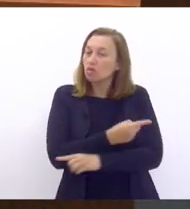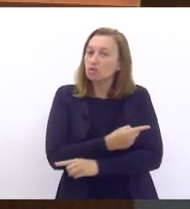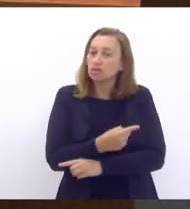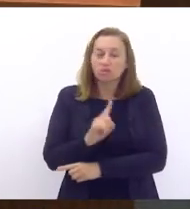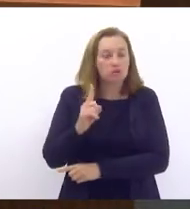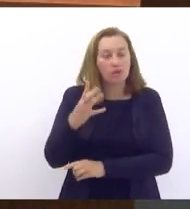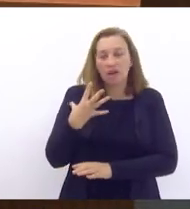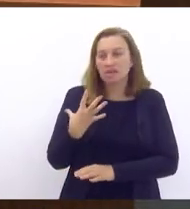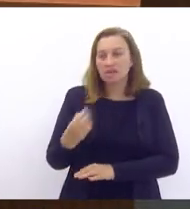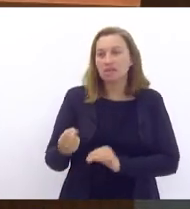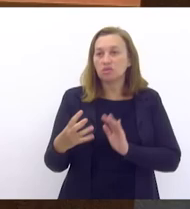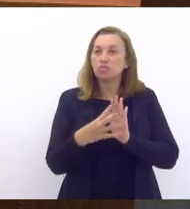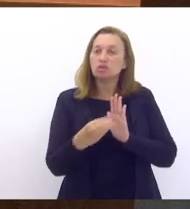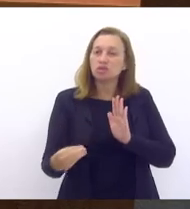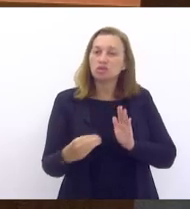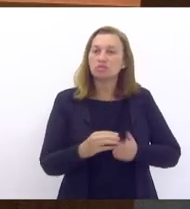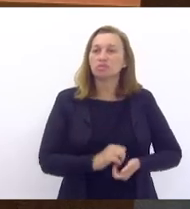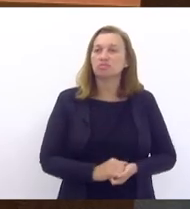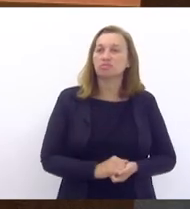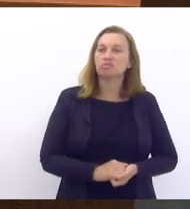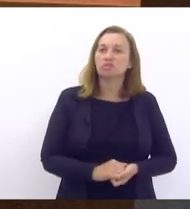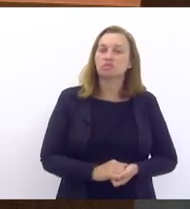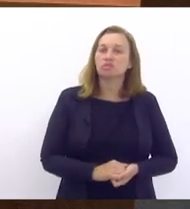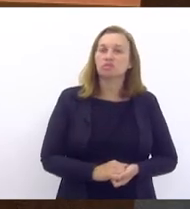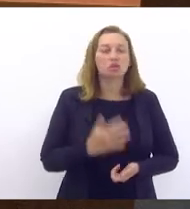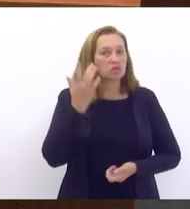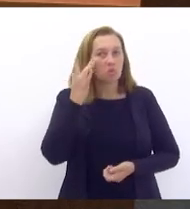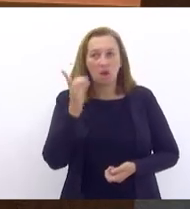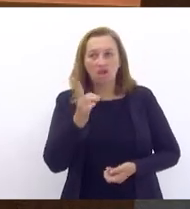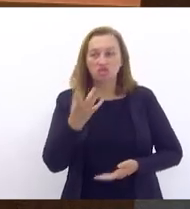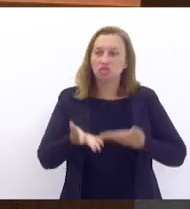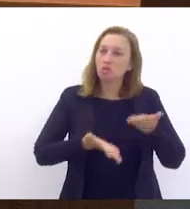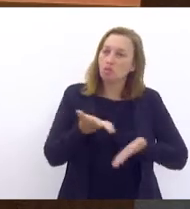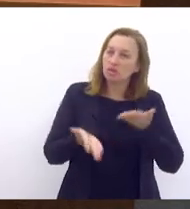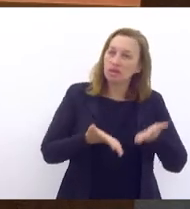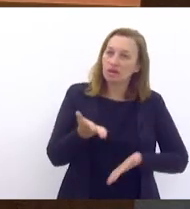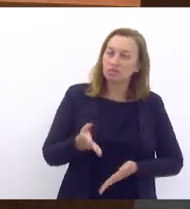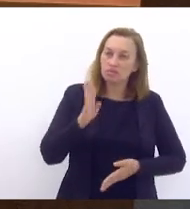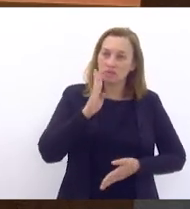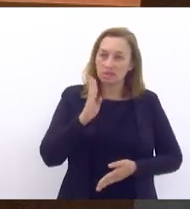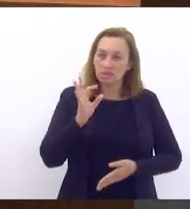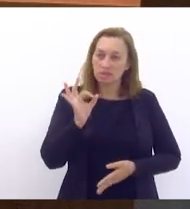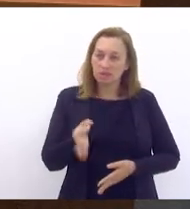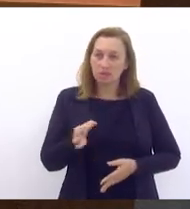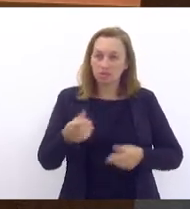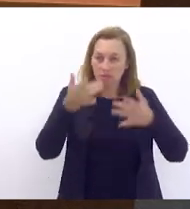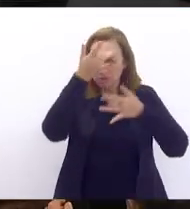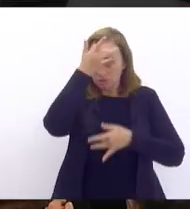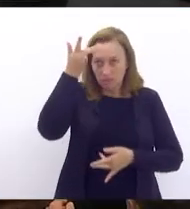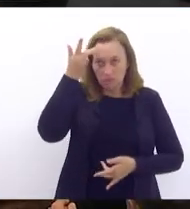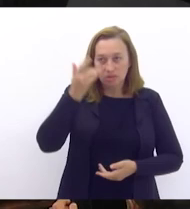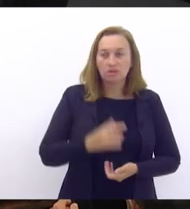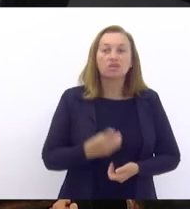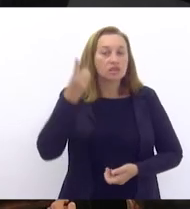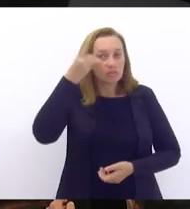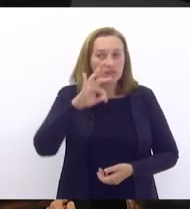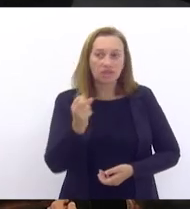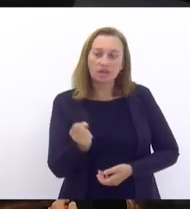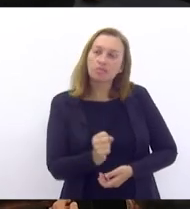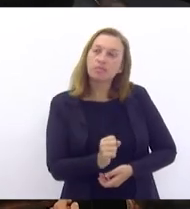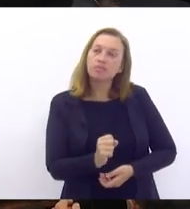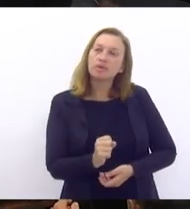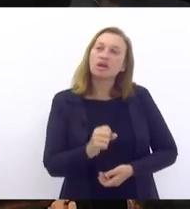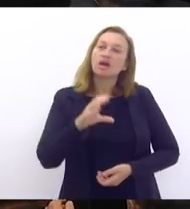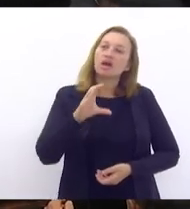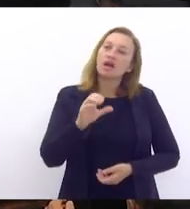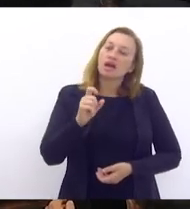modelo que eu não considero ser um modelo de cuidado na saúde mental. Deputada Carla Machado, logo em seguida, deputado